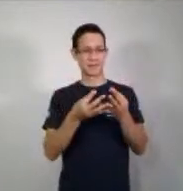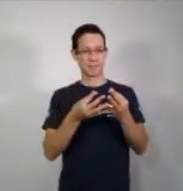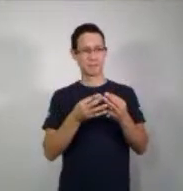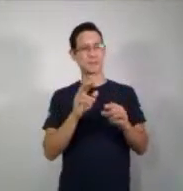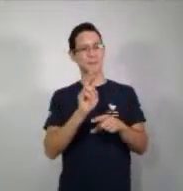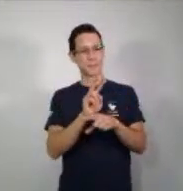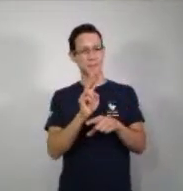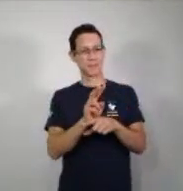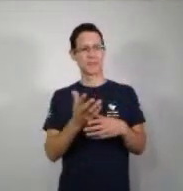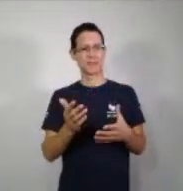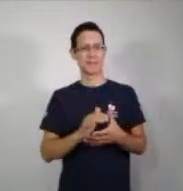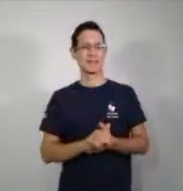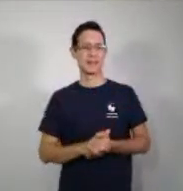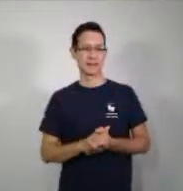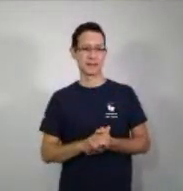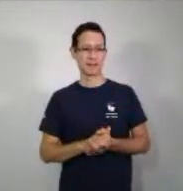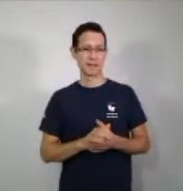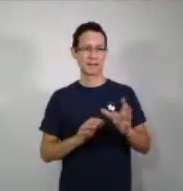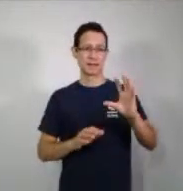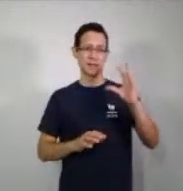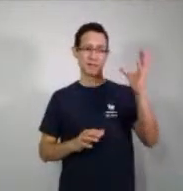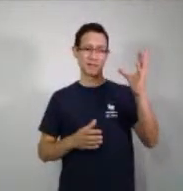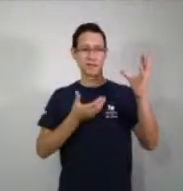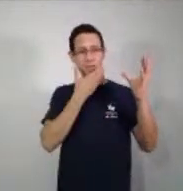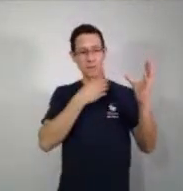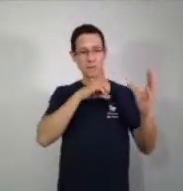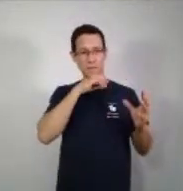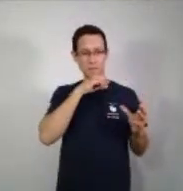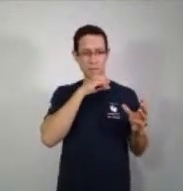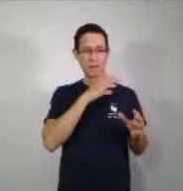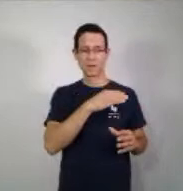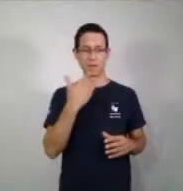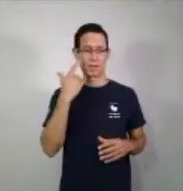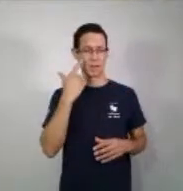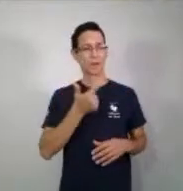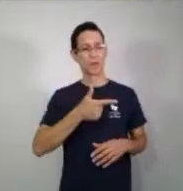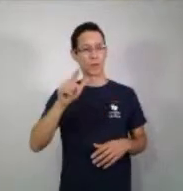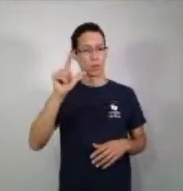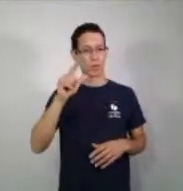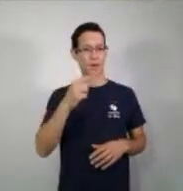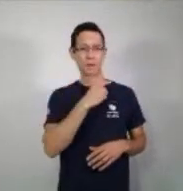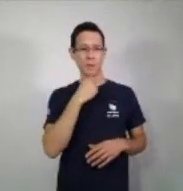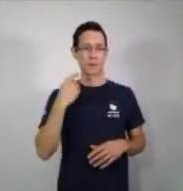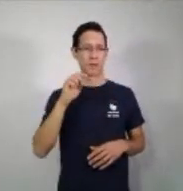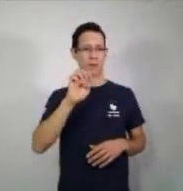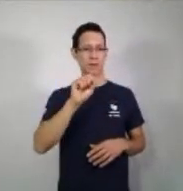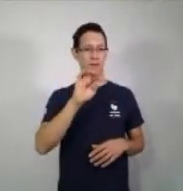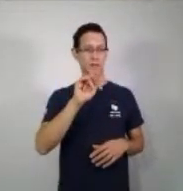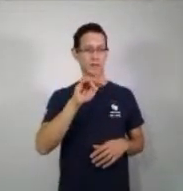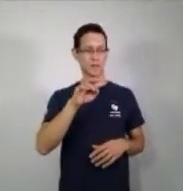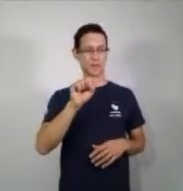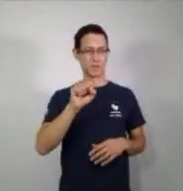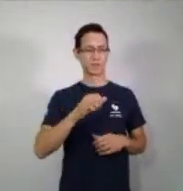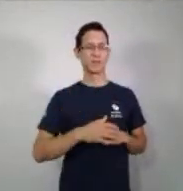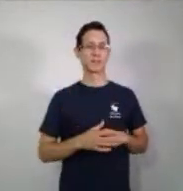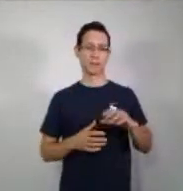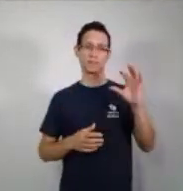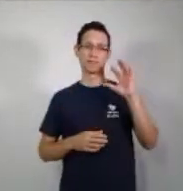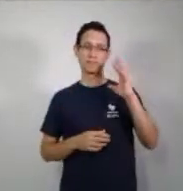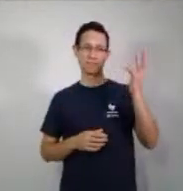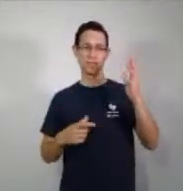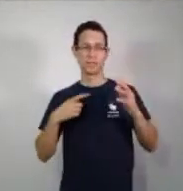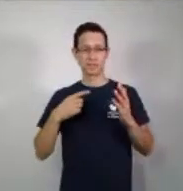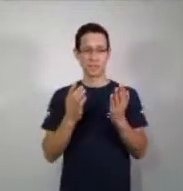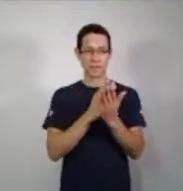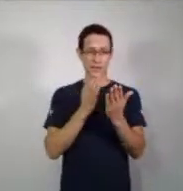ele. Uma vez foi com a morte do pai, e outra vez foi com a morte do Stefan Zweig. E para ver como a história dele, assim, o teu livro ele